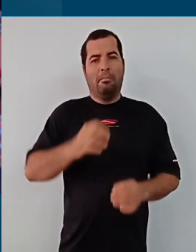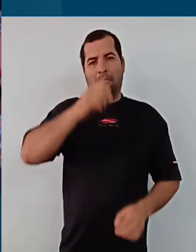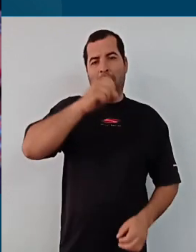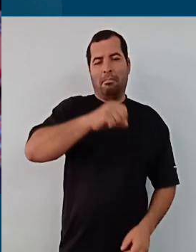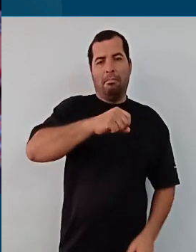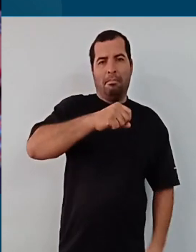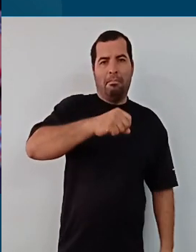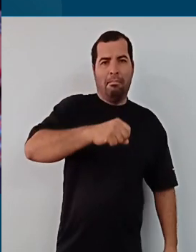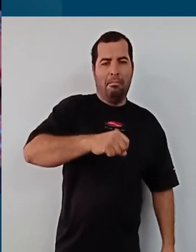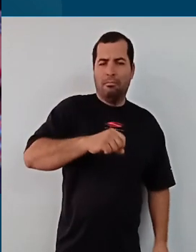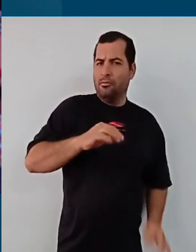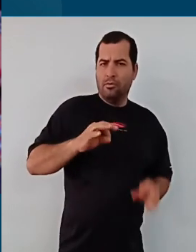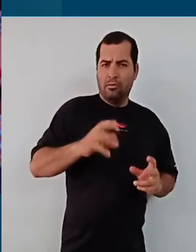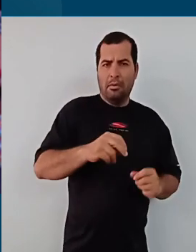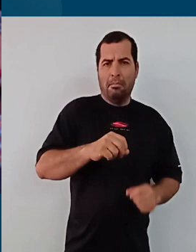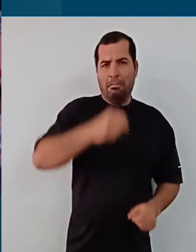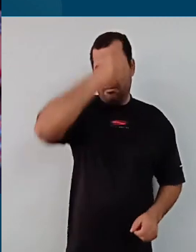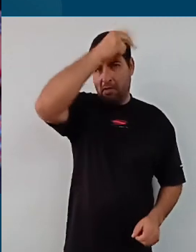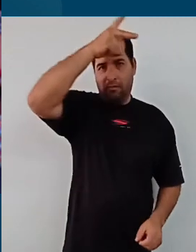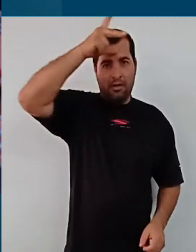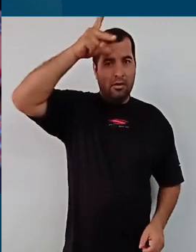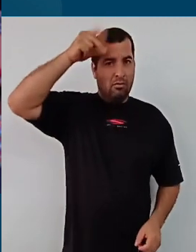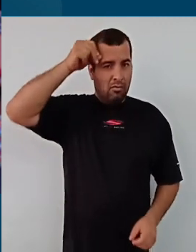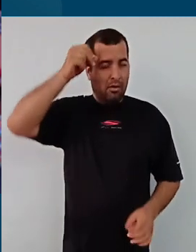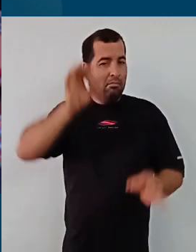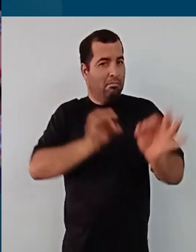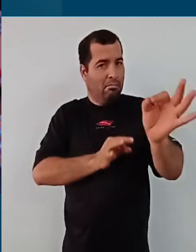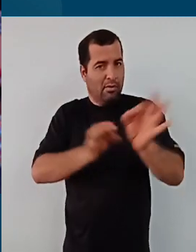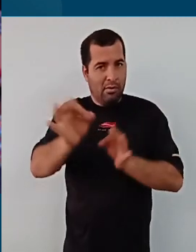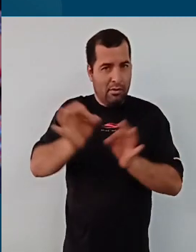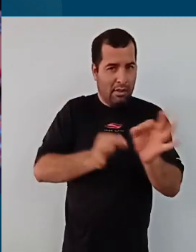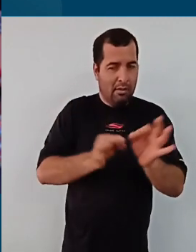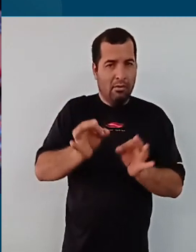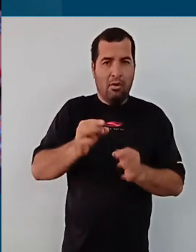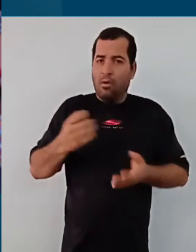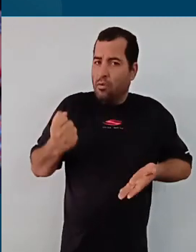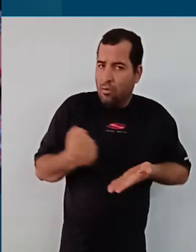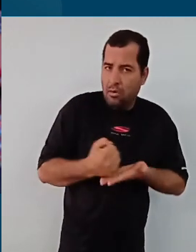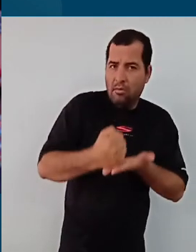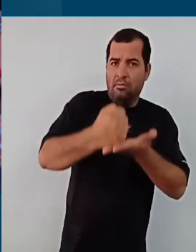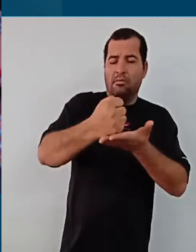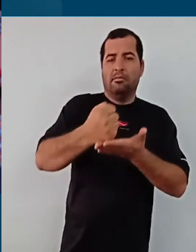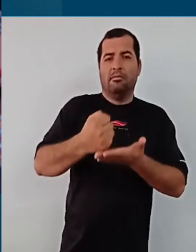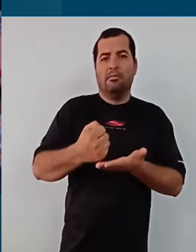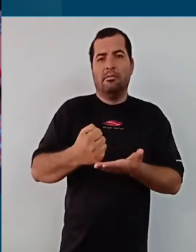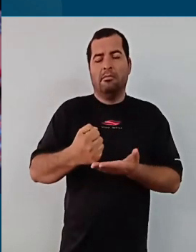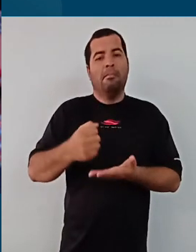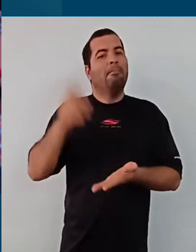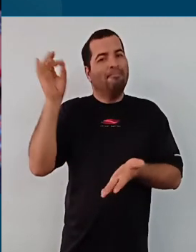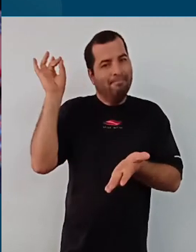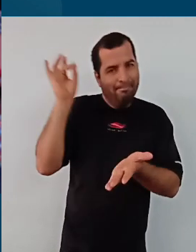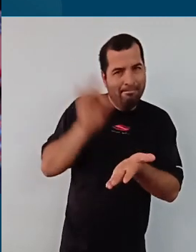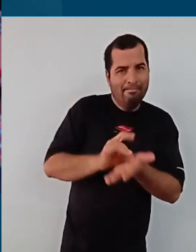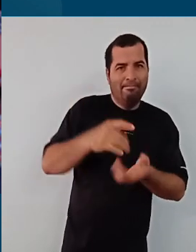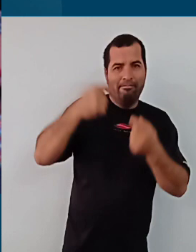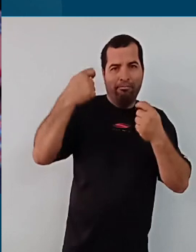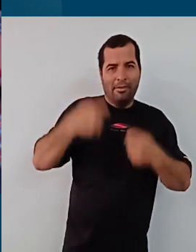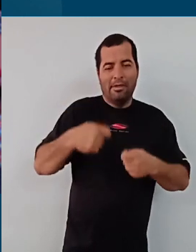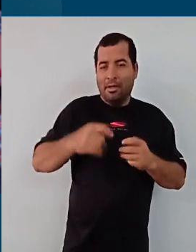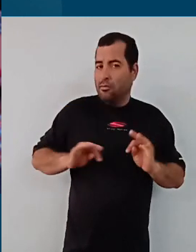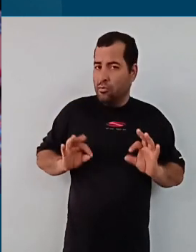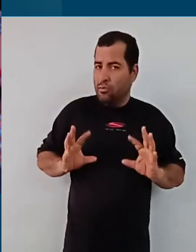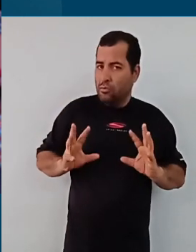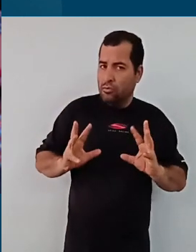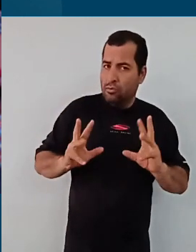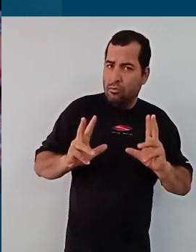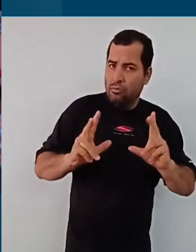da escola, ele é um projeto, e como todo projeto, colaborativo, né, então é preciso realmente que todas as